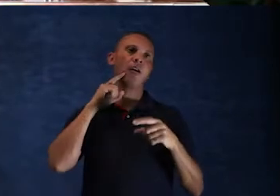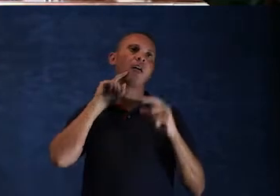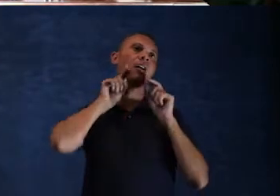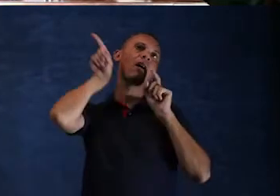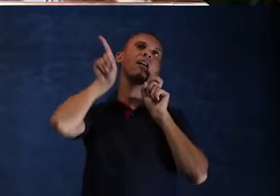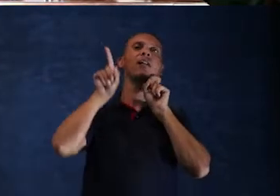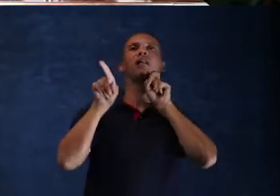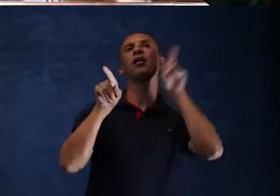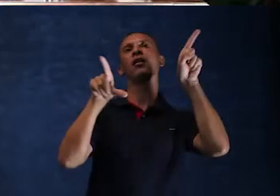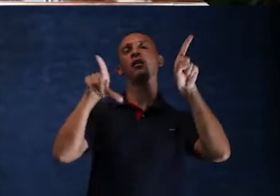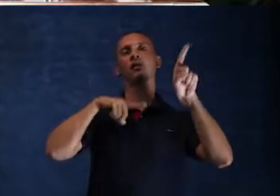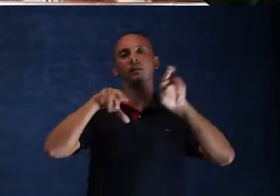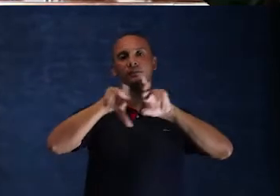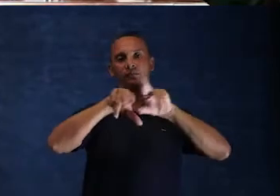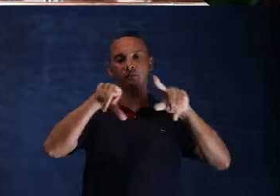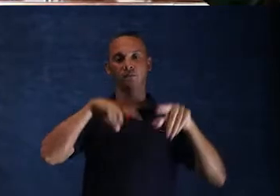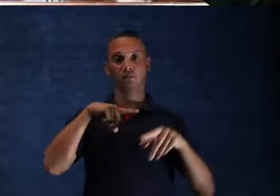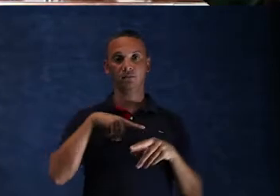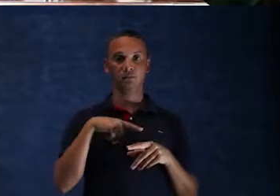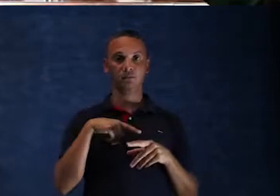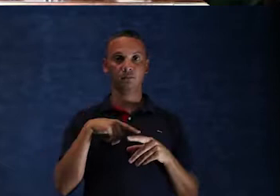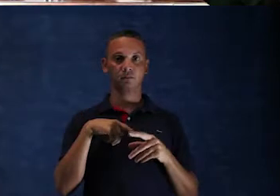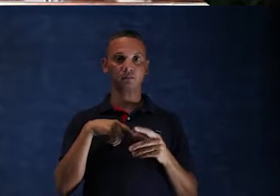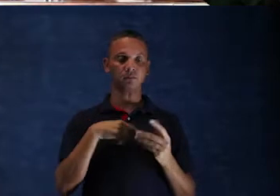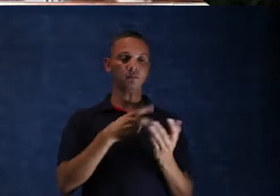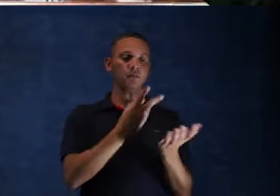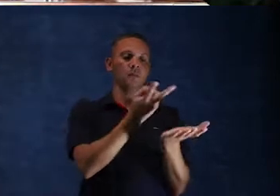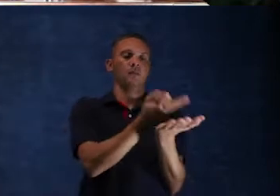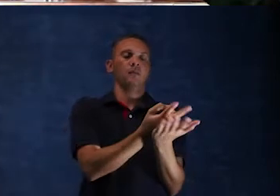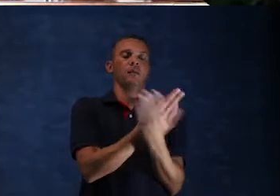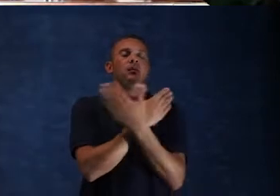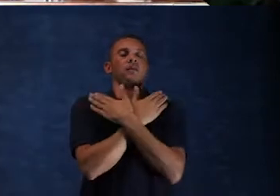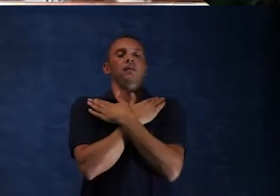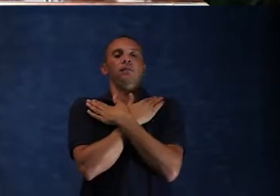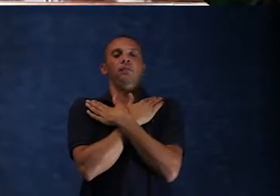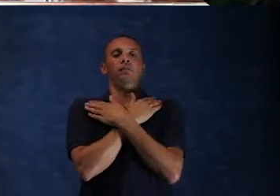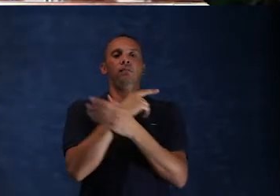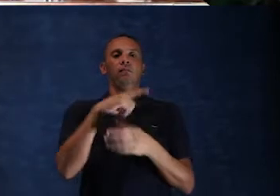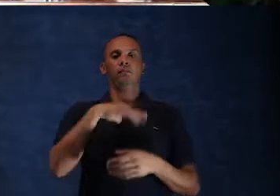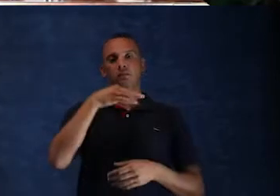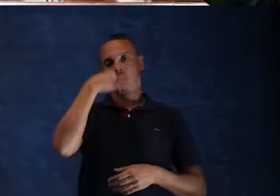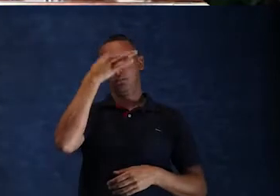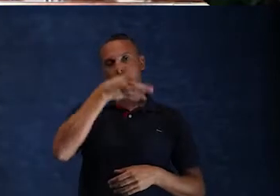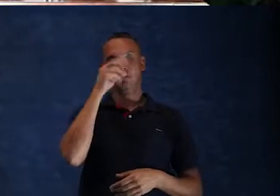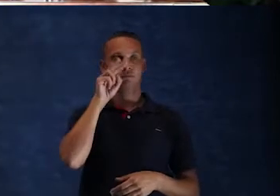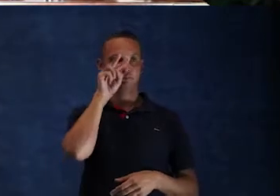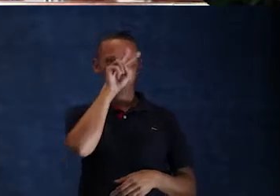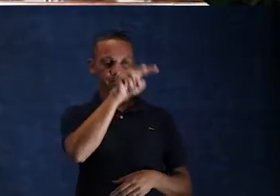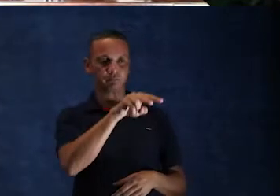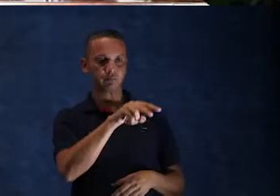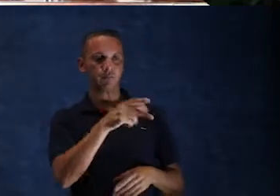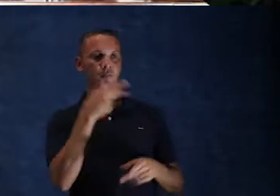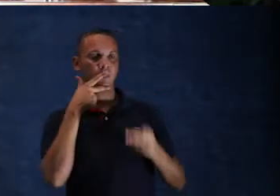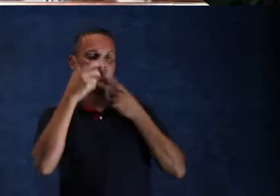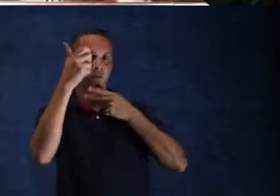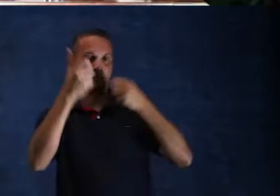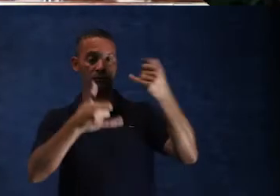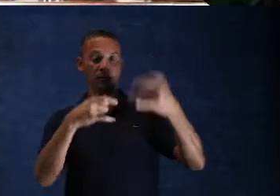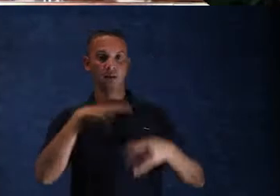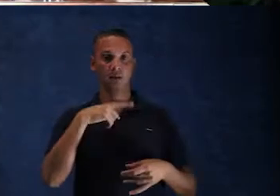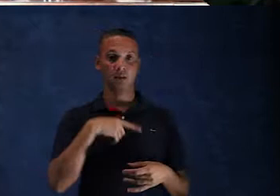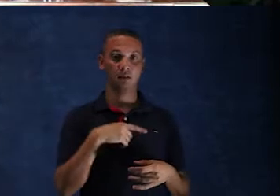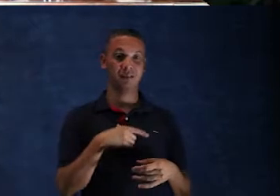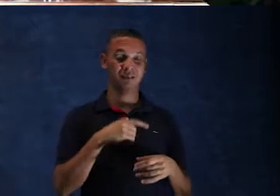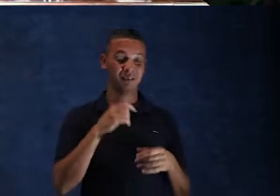bochechas num arremedo de anzol. O talho de taxidermista que o narrador observa, apesar da ressaca e